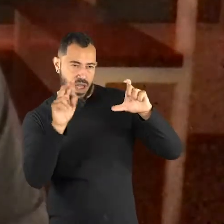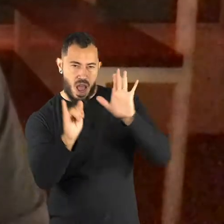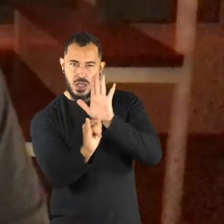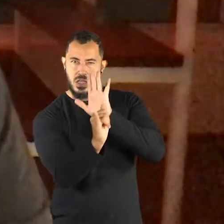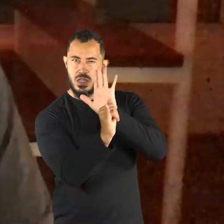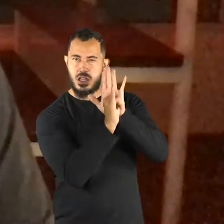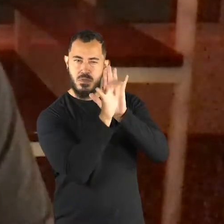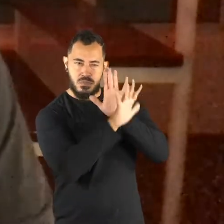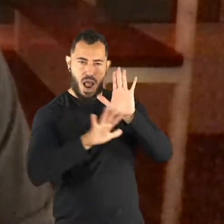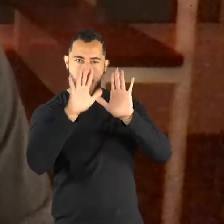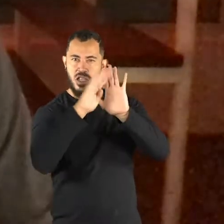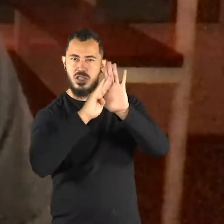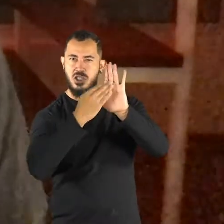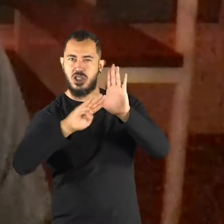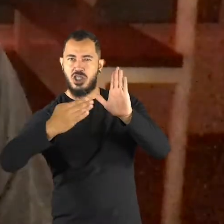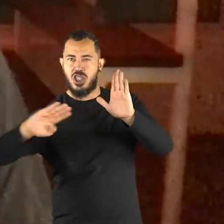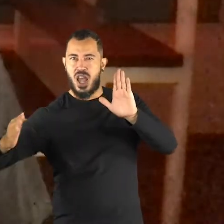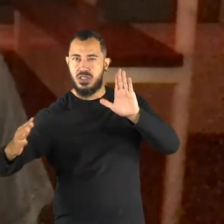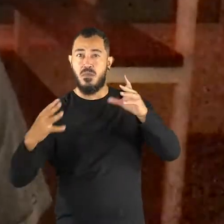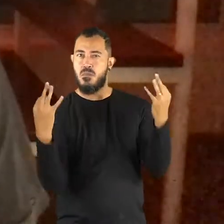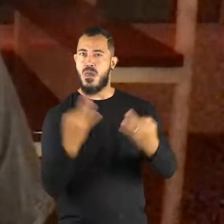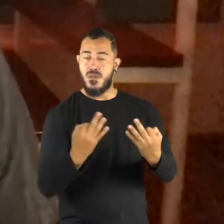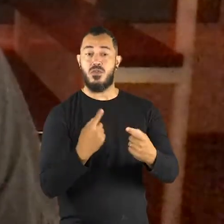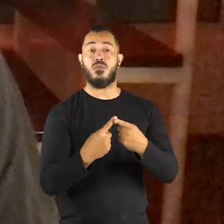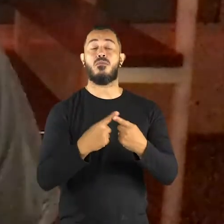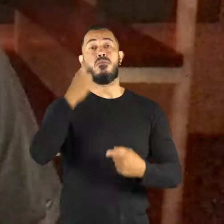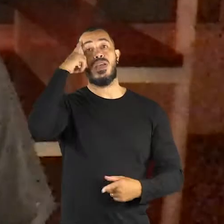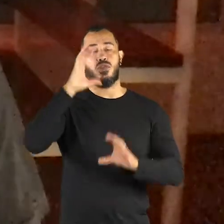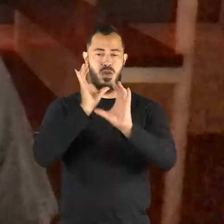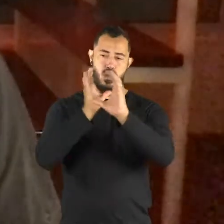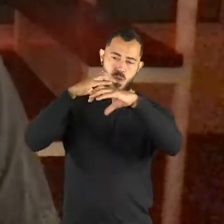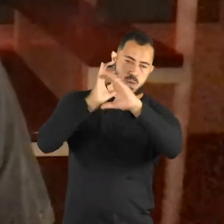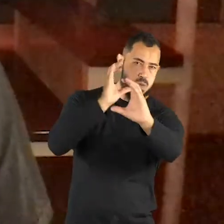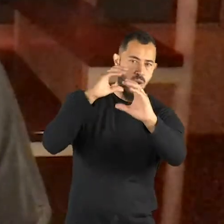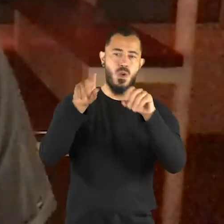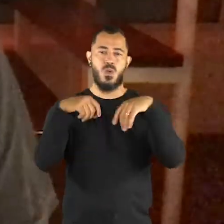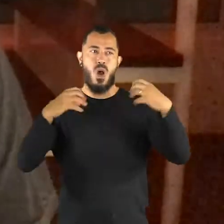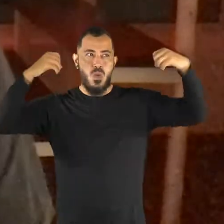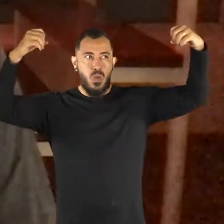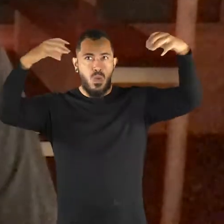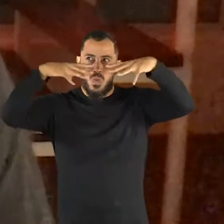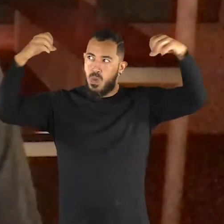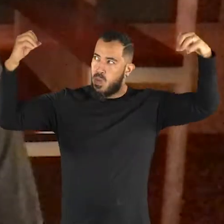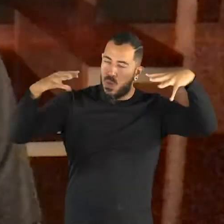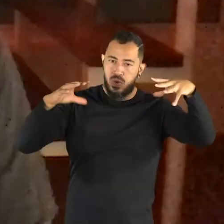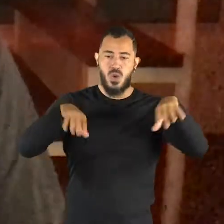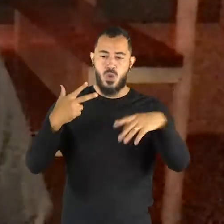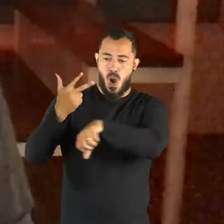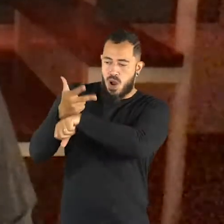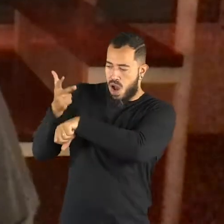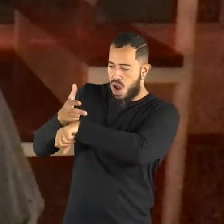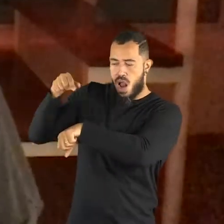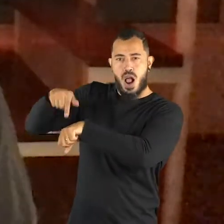imagem, trazem a estética. Eles e elas vão pensar nas lentes, nas luzes usadas, na câmera ser usada, como